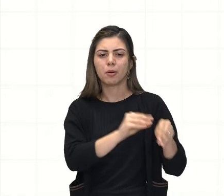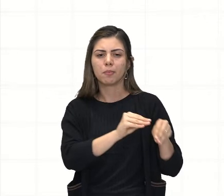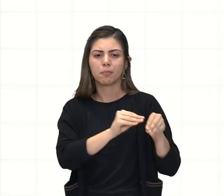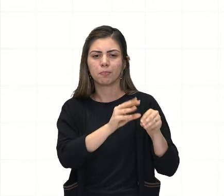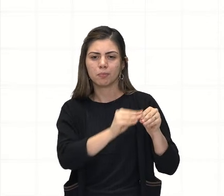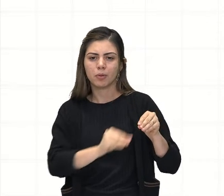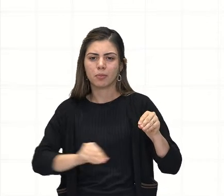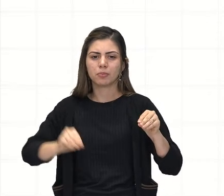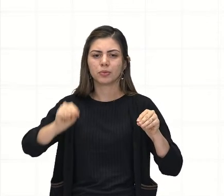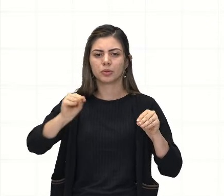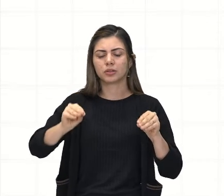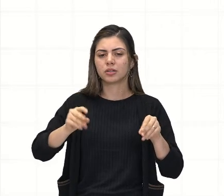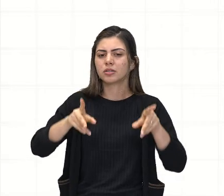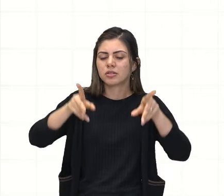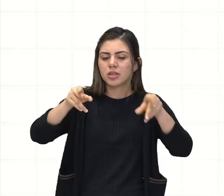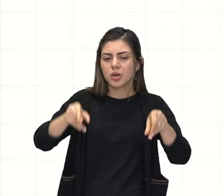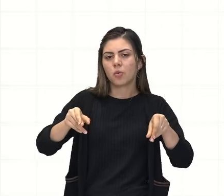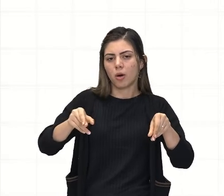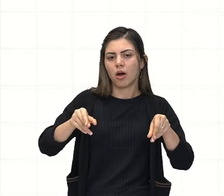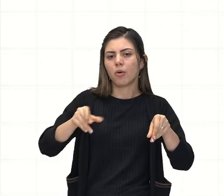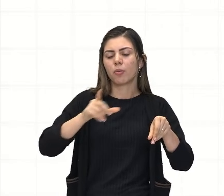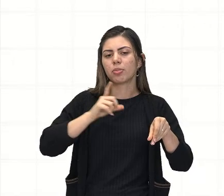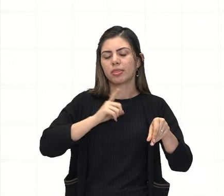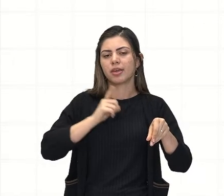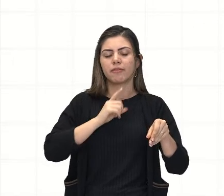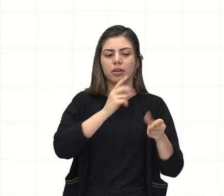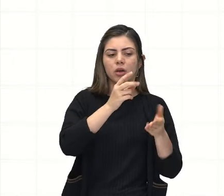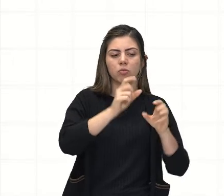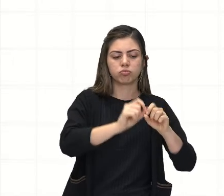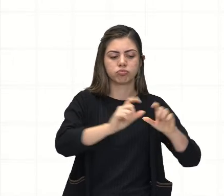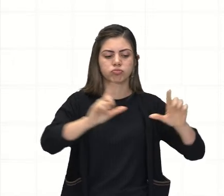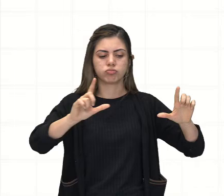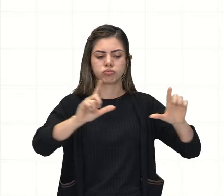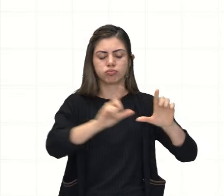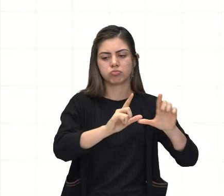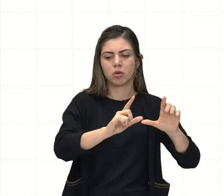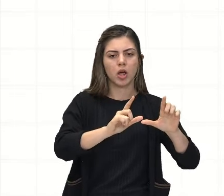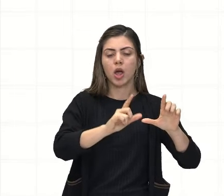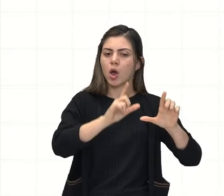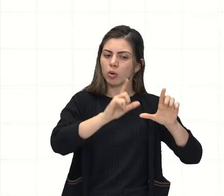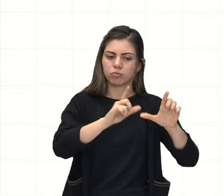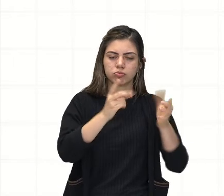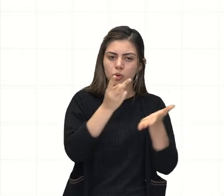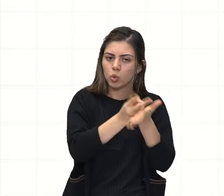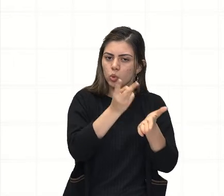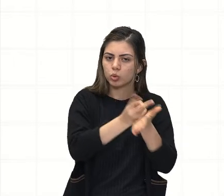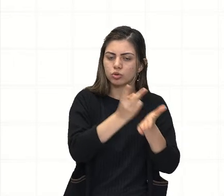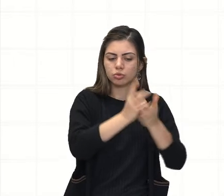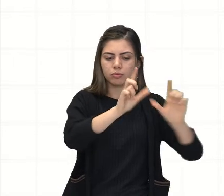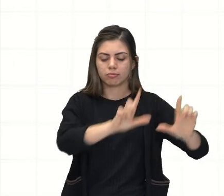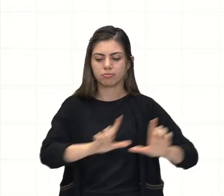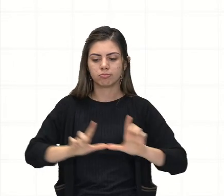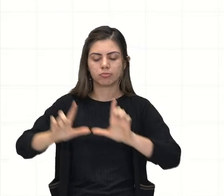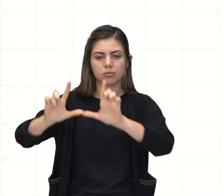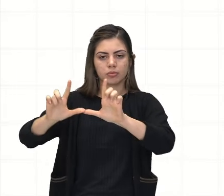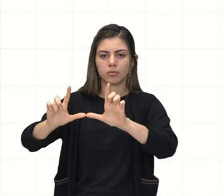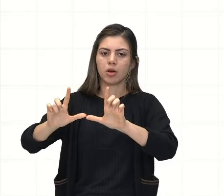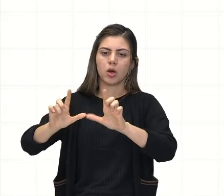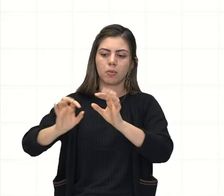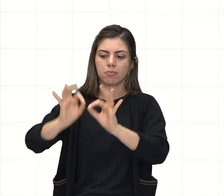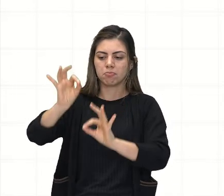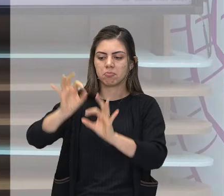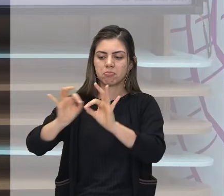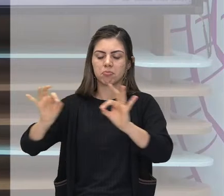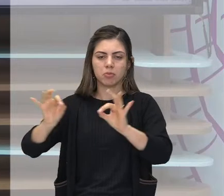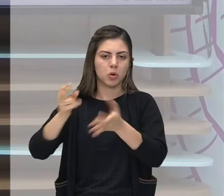mesma direção, no mesmo sentido, às mesmas distâncias, tá? Muito